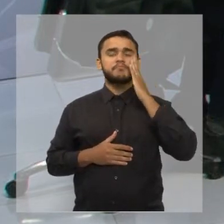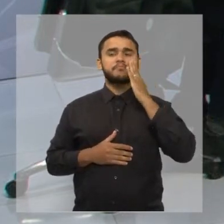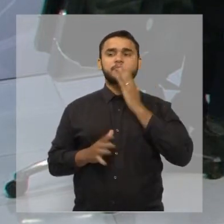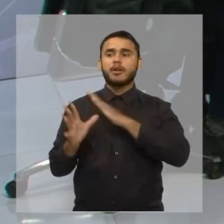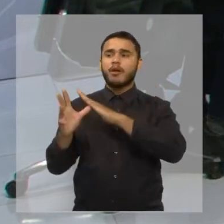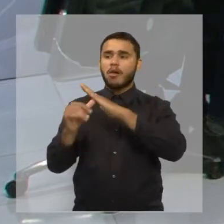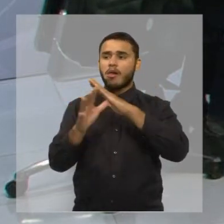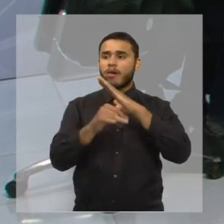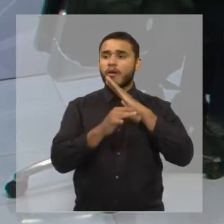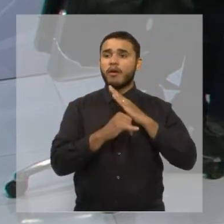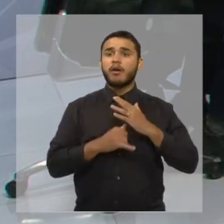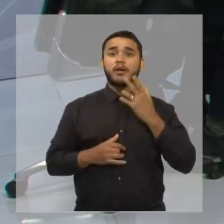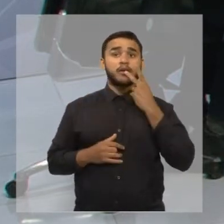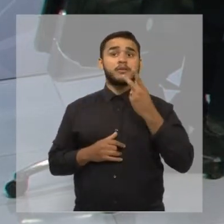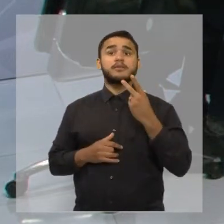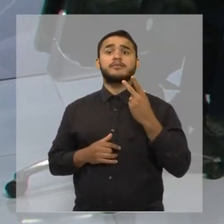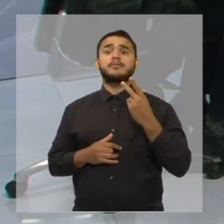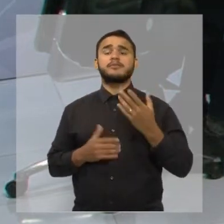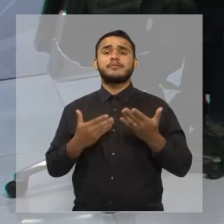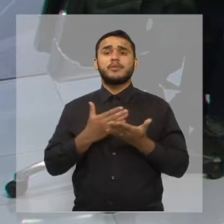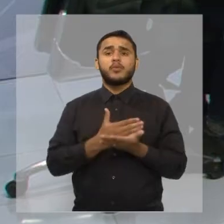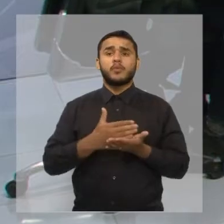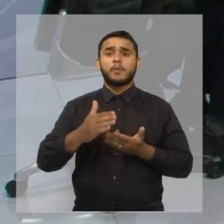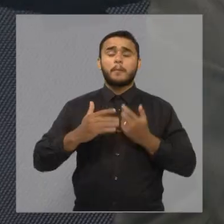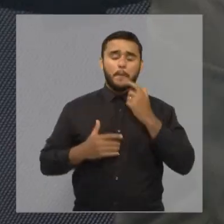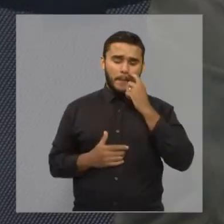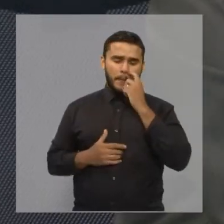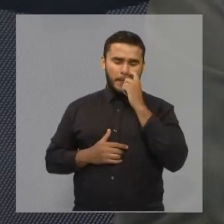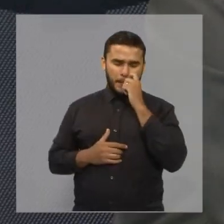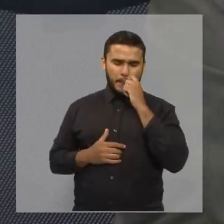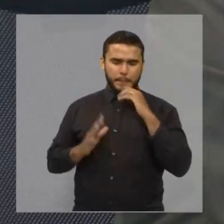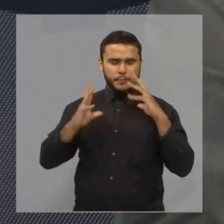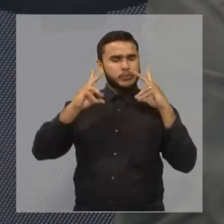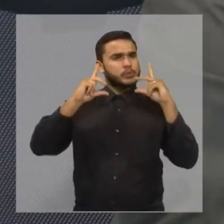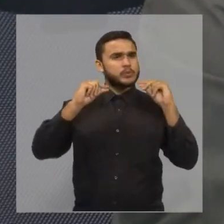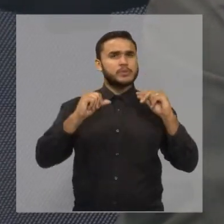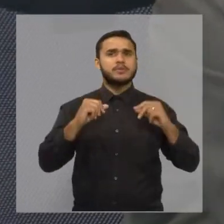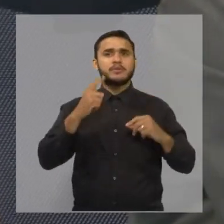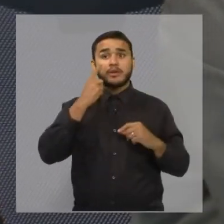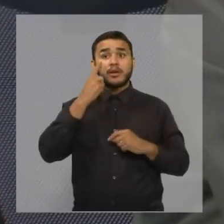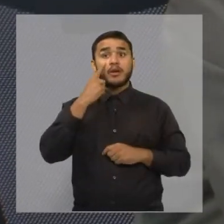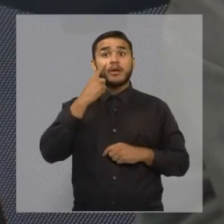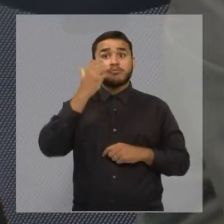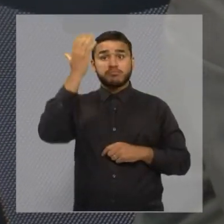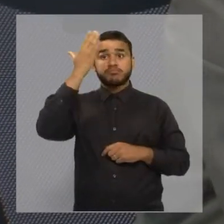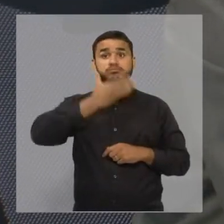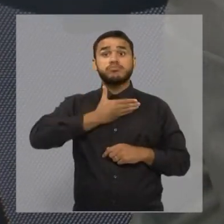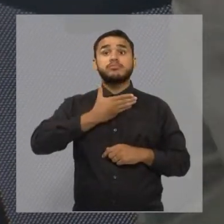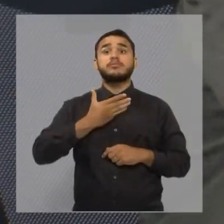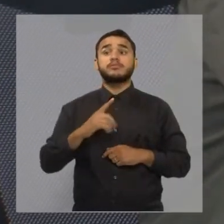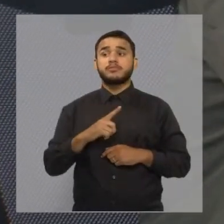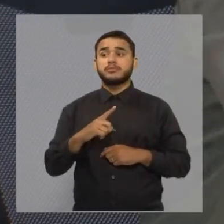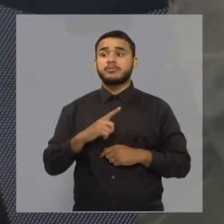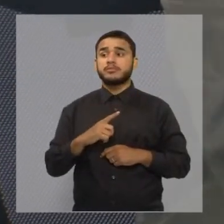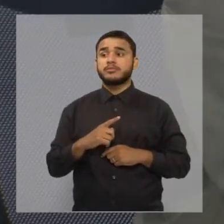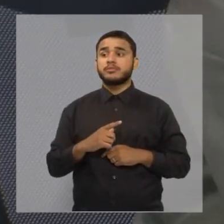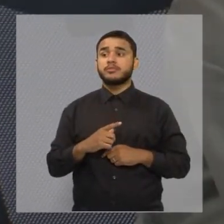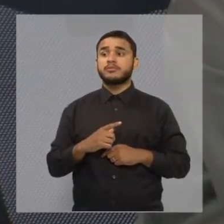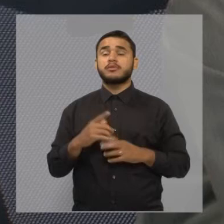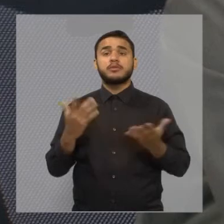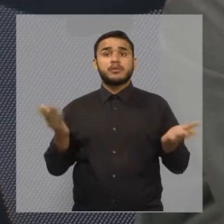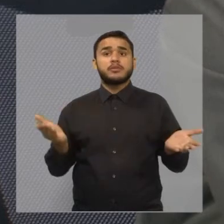e também volta para aquele tema inicial das apurações, né, que, infelizmente, uma boa parte do que a gente